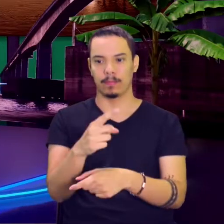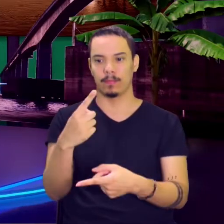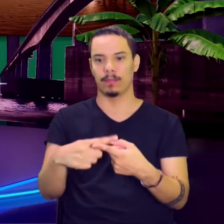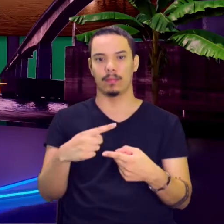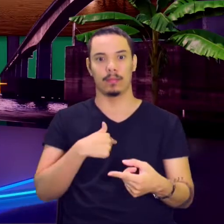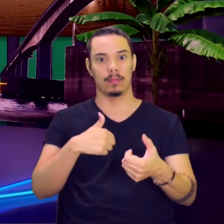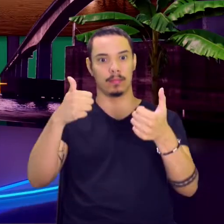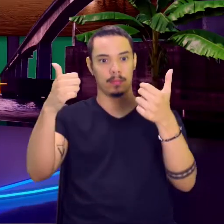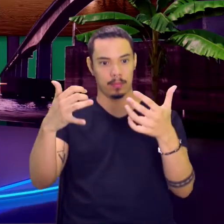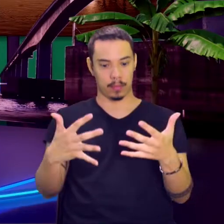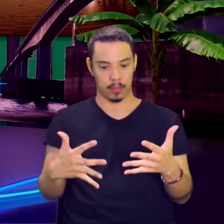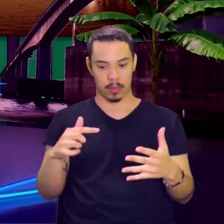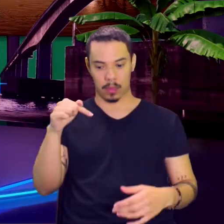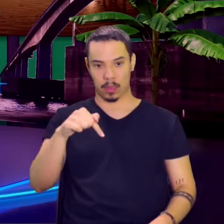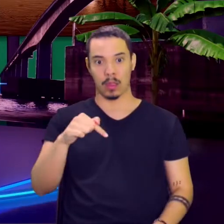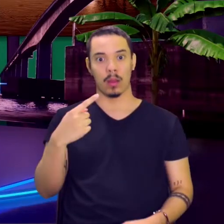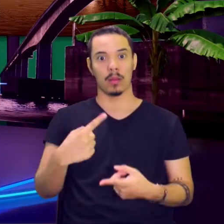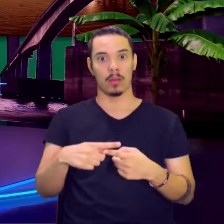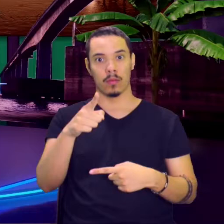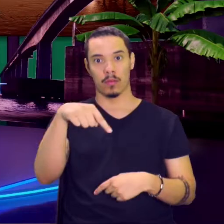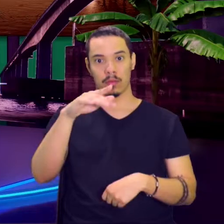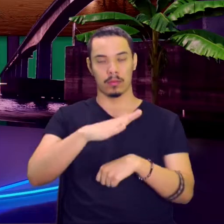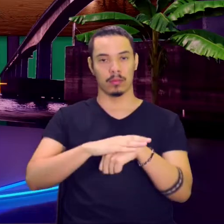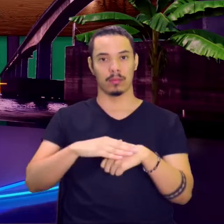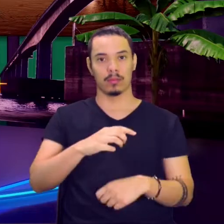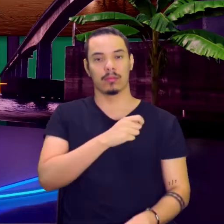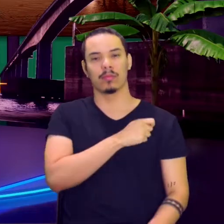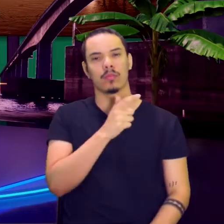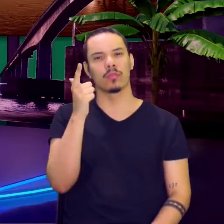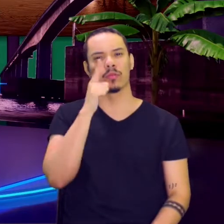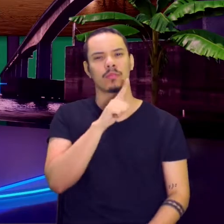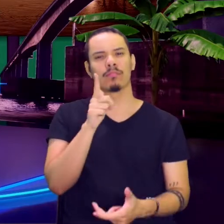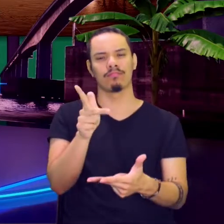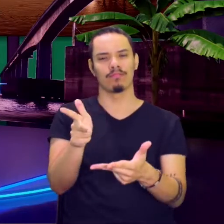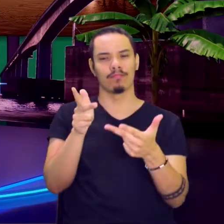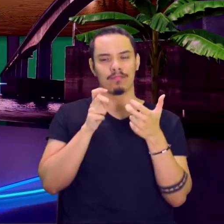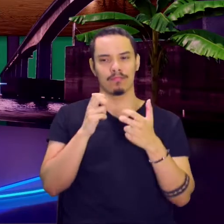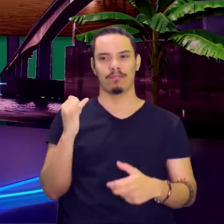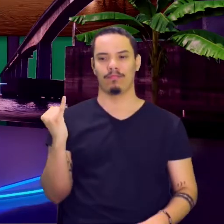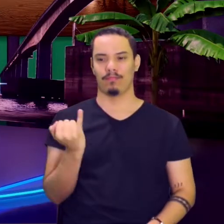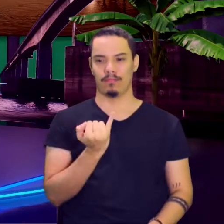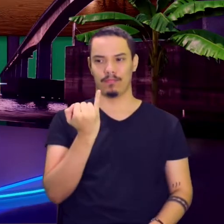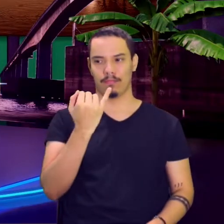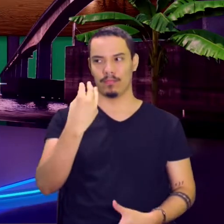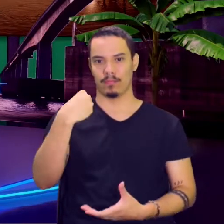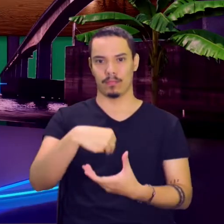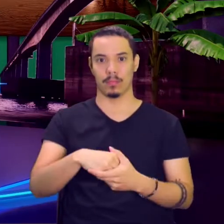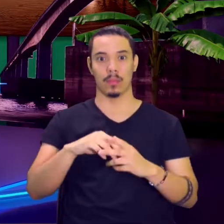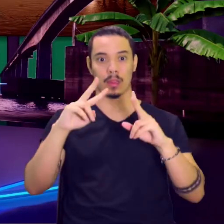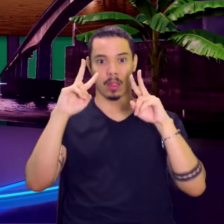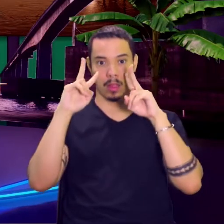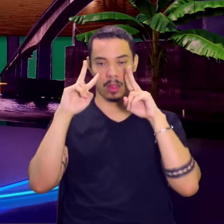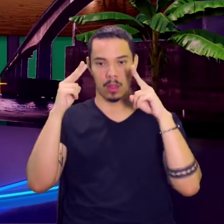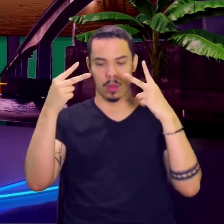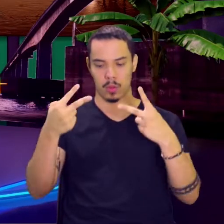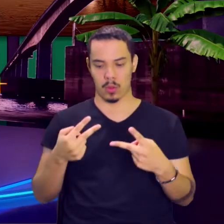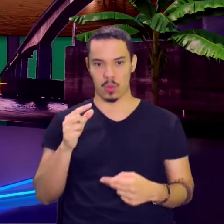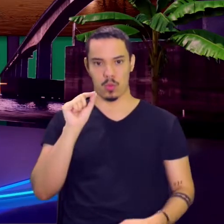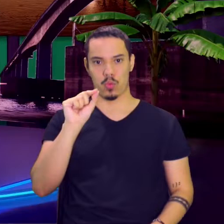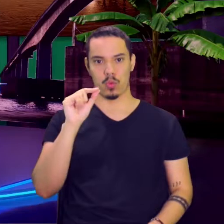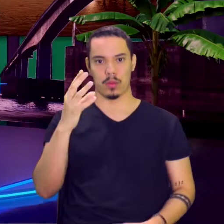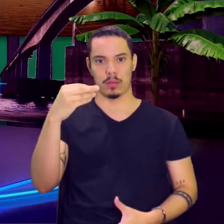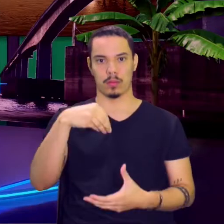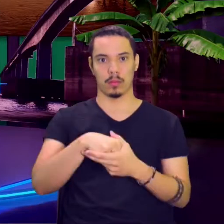parada para que o nosso querido aluno consiga perceber a importância de reconhecer o que está na